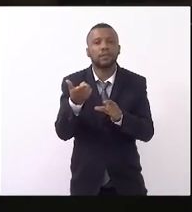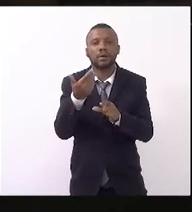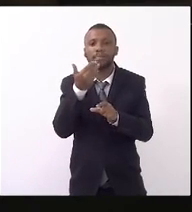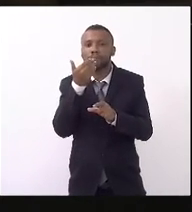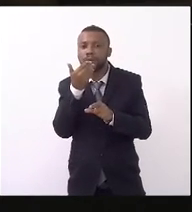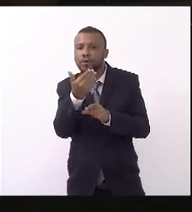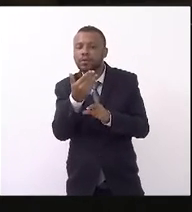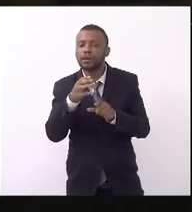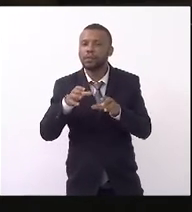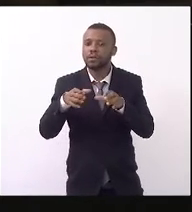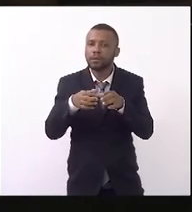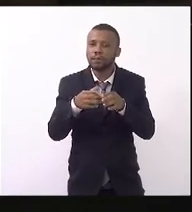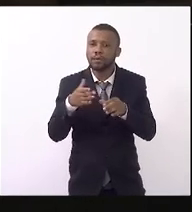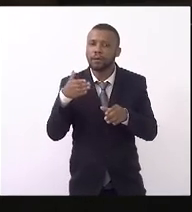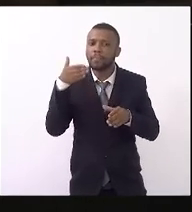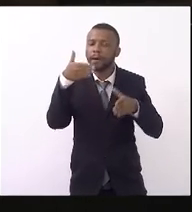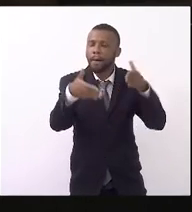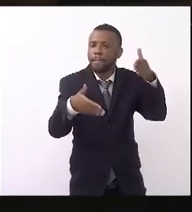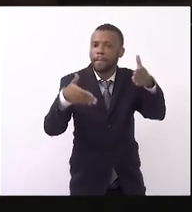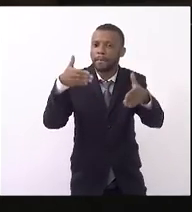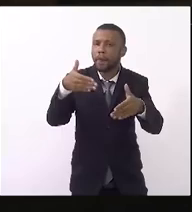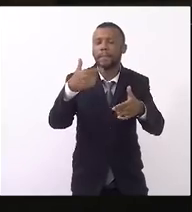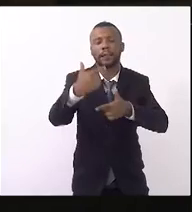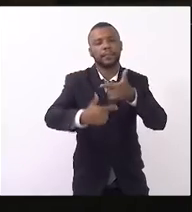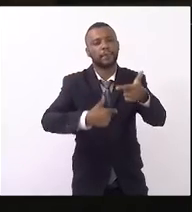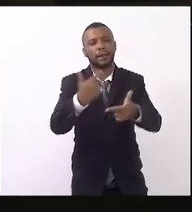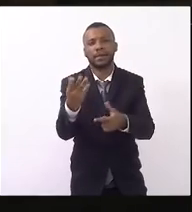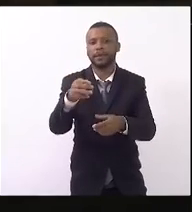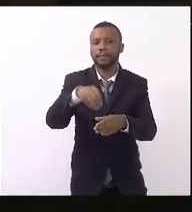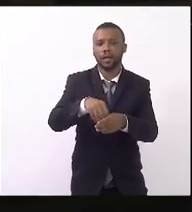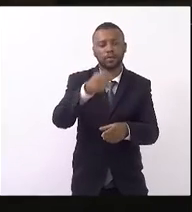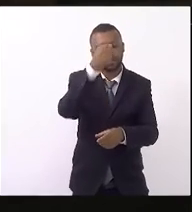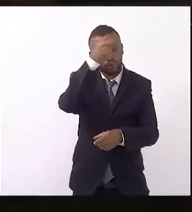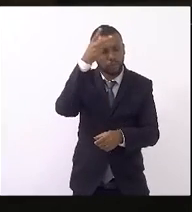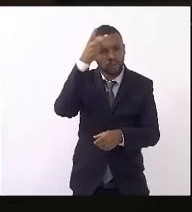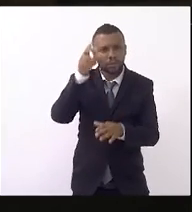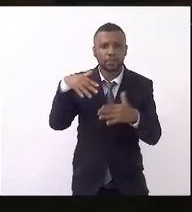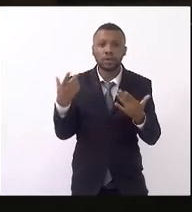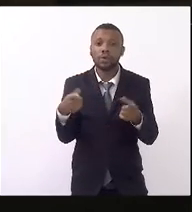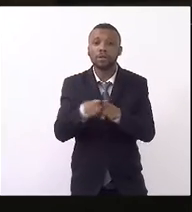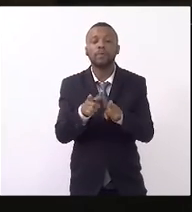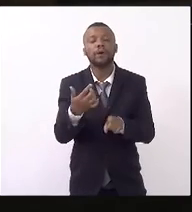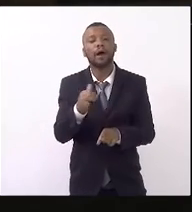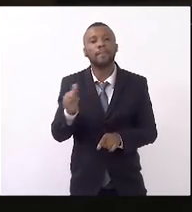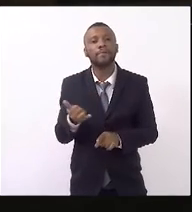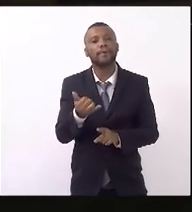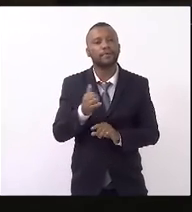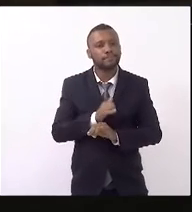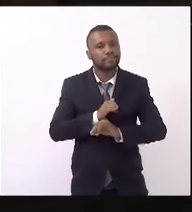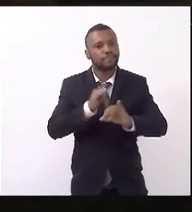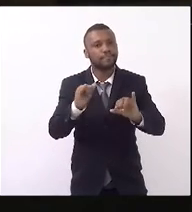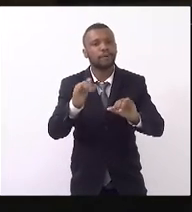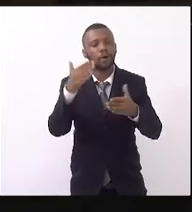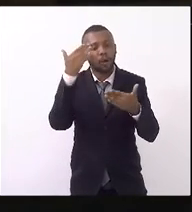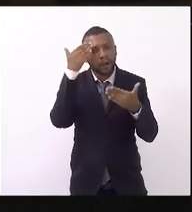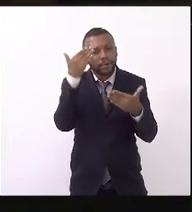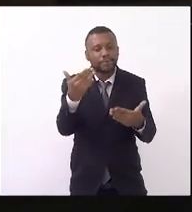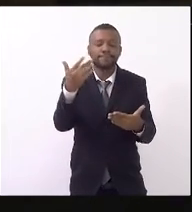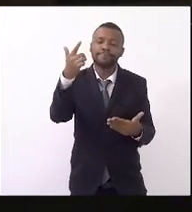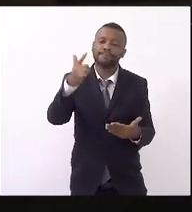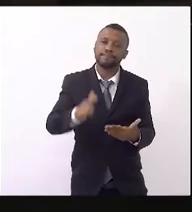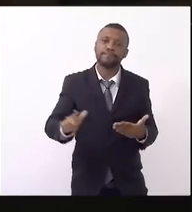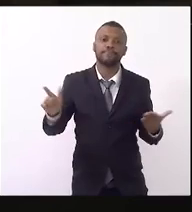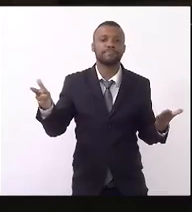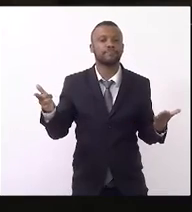equipes para atuarem nos seus municípios. E aqui eu registro também, não é, o agradecimento, mais uma